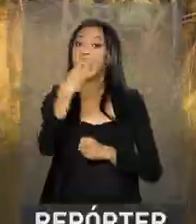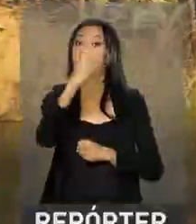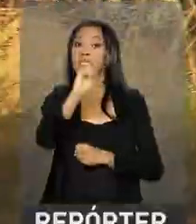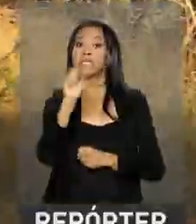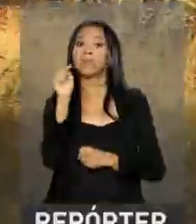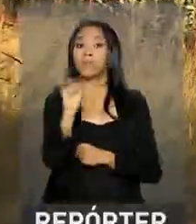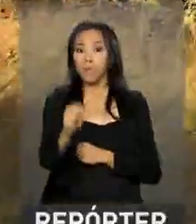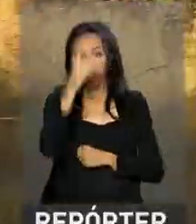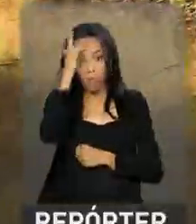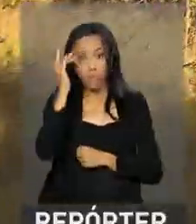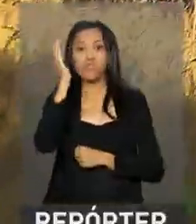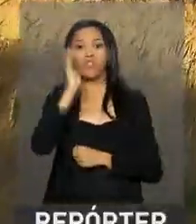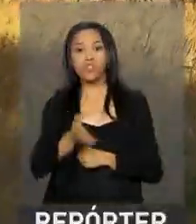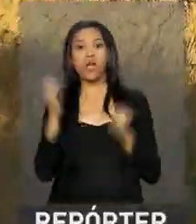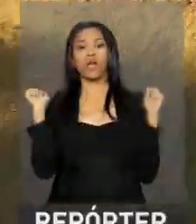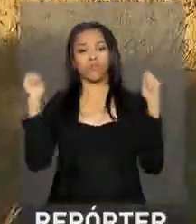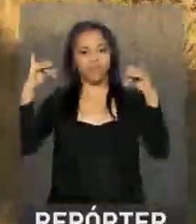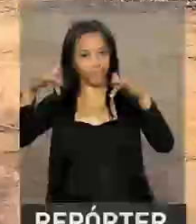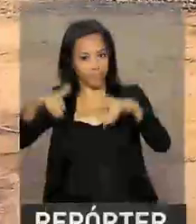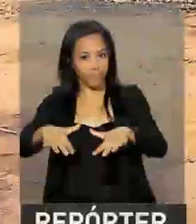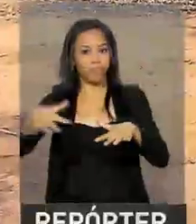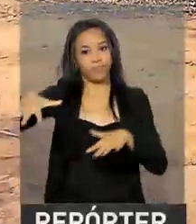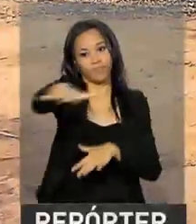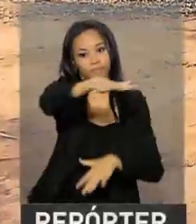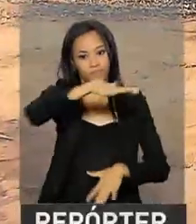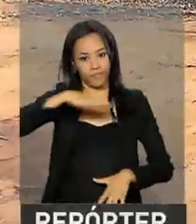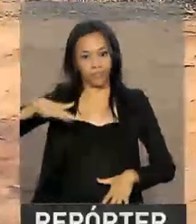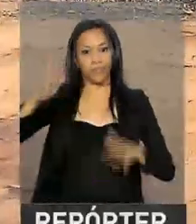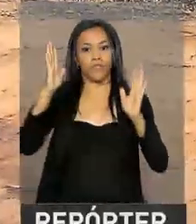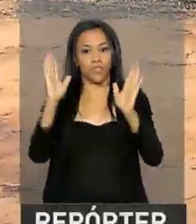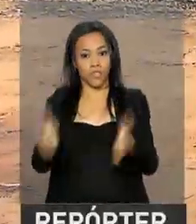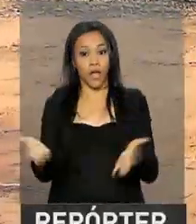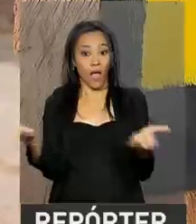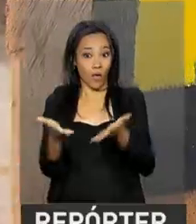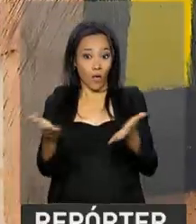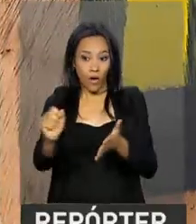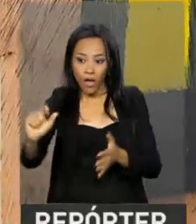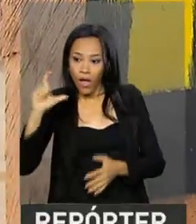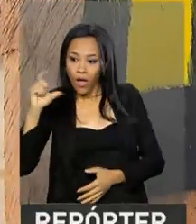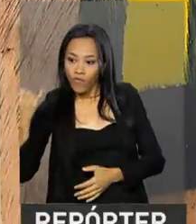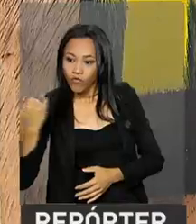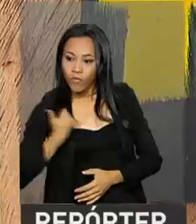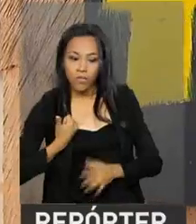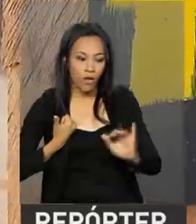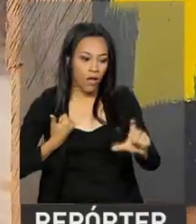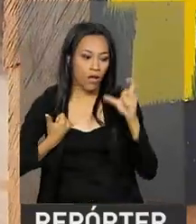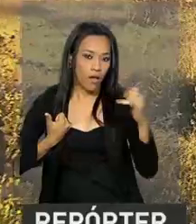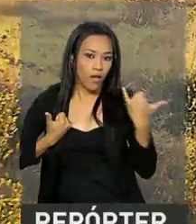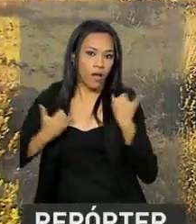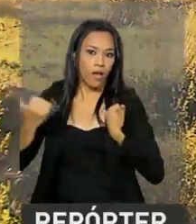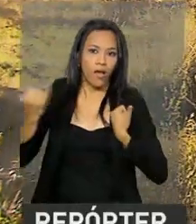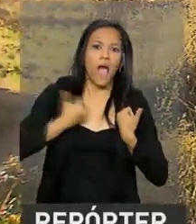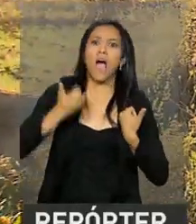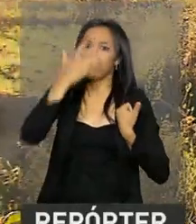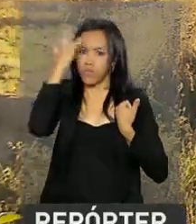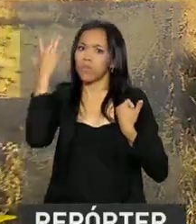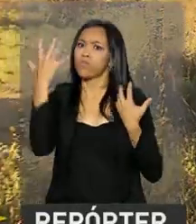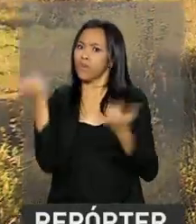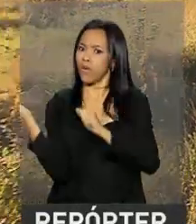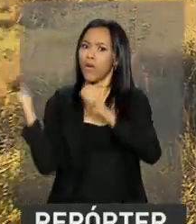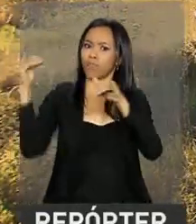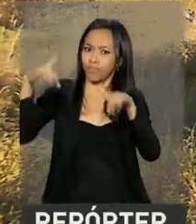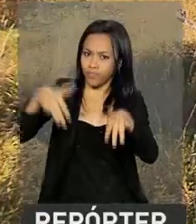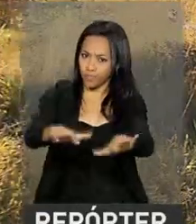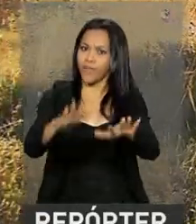pessoas passaram pela Floresta Nacional de Brasília. Agora, com a pista de bike sinalizada, o movimento deve aumentar. Para aproveitar bem o